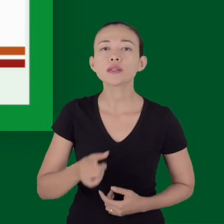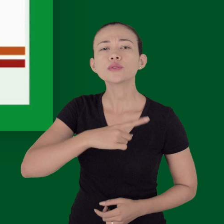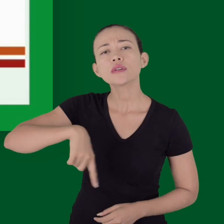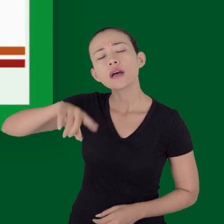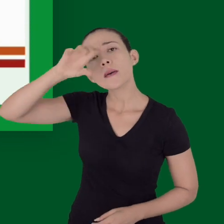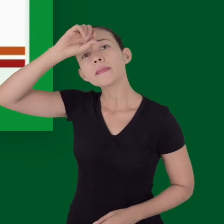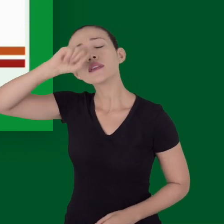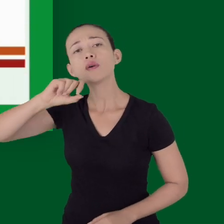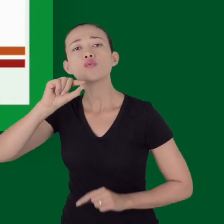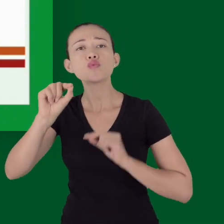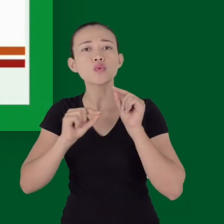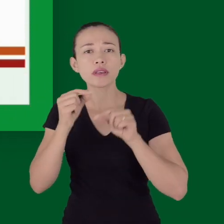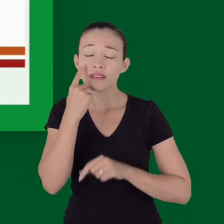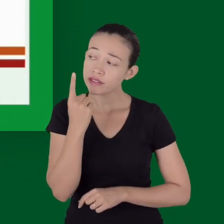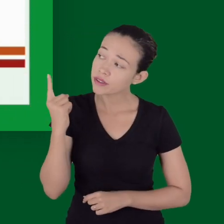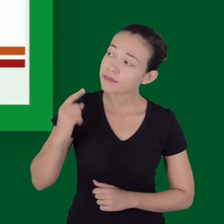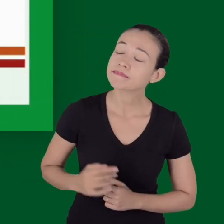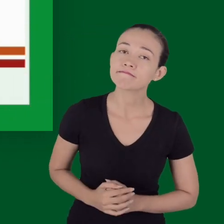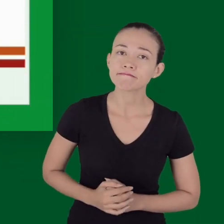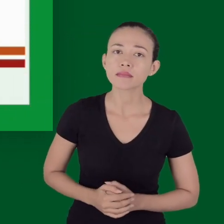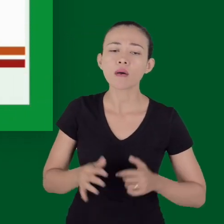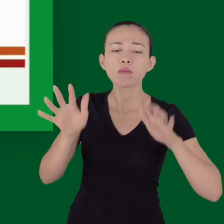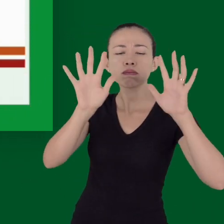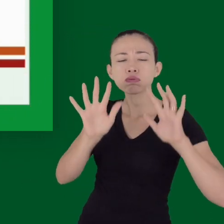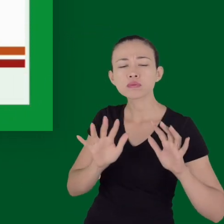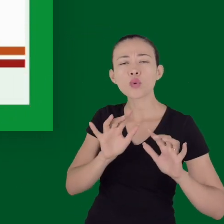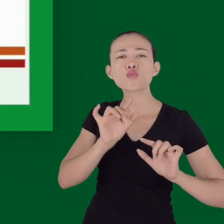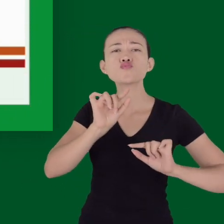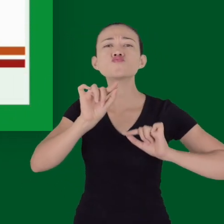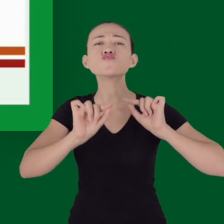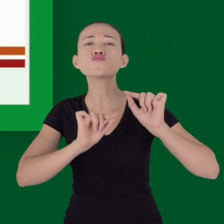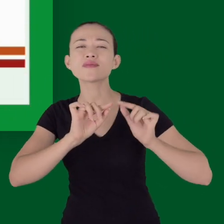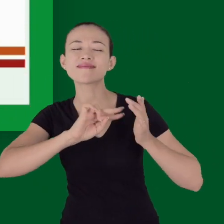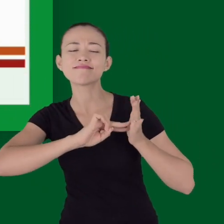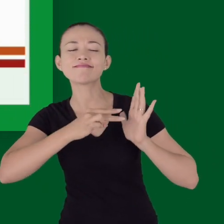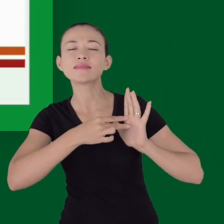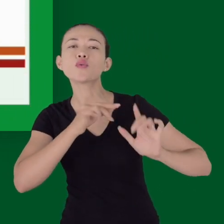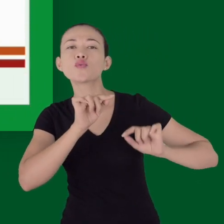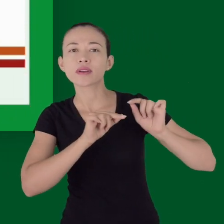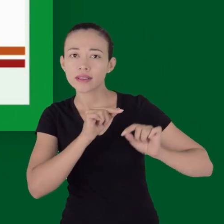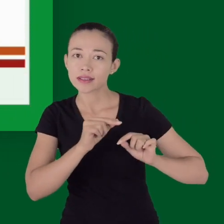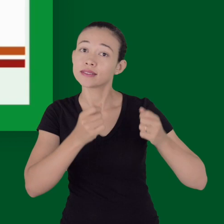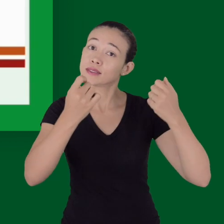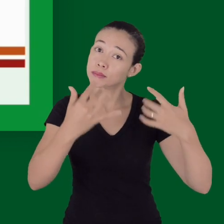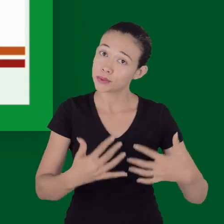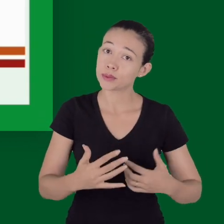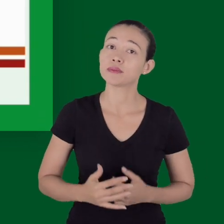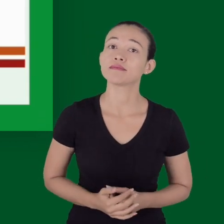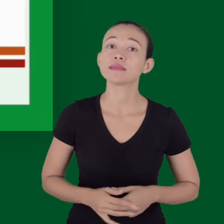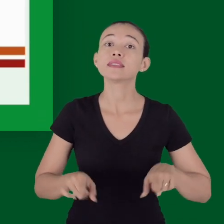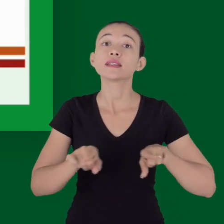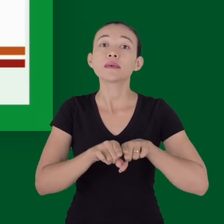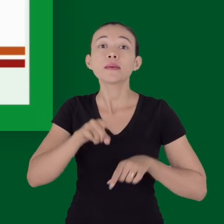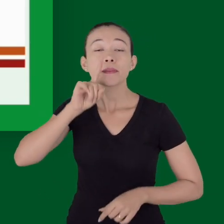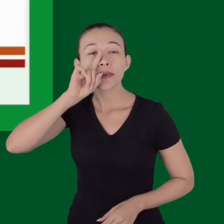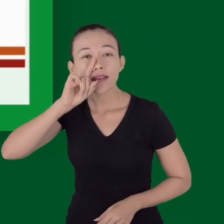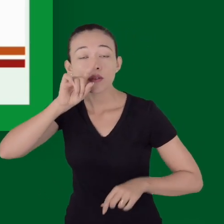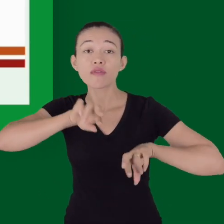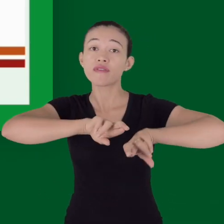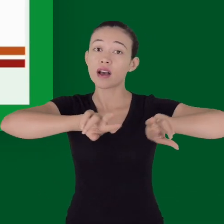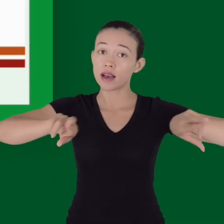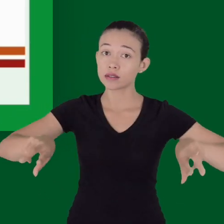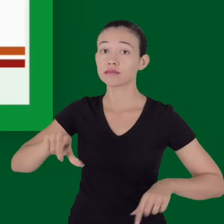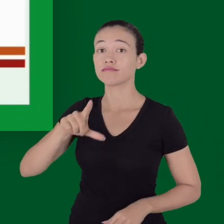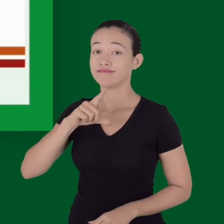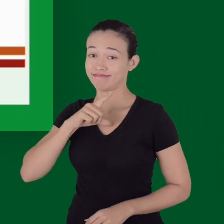Então, nós definimos o que era afogamento, avaliamos os dados epidemiológicos mais recentes, identificamos os fatores